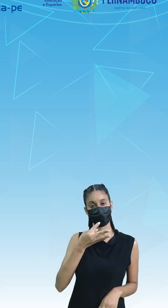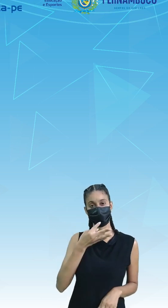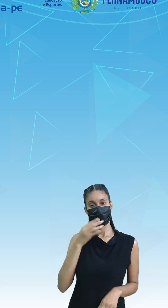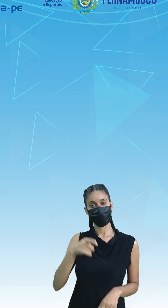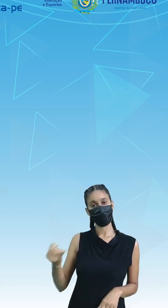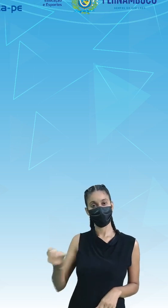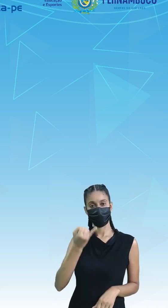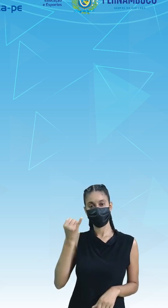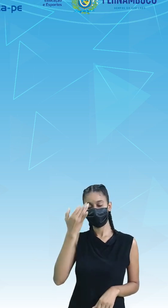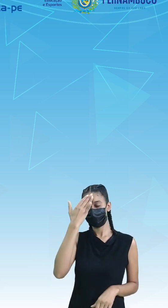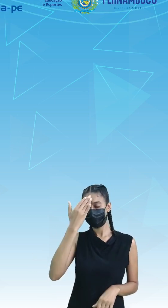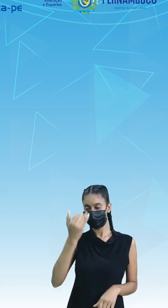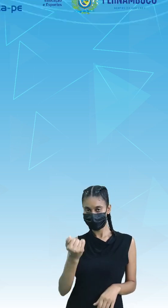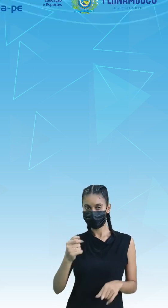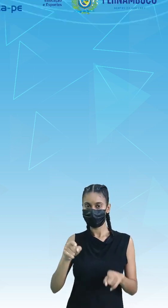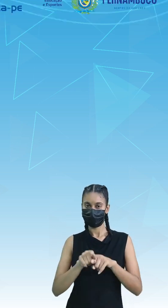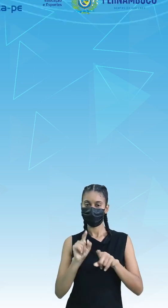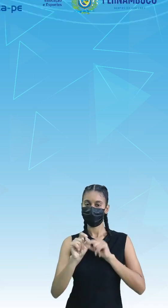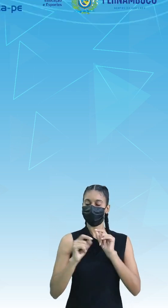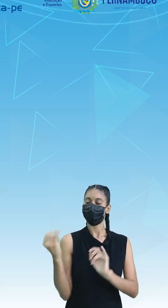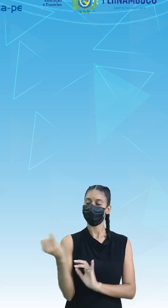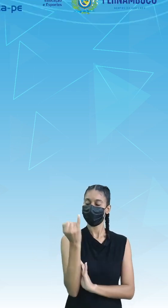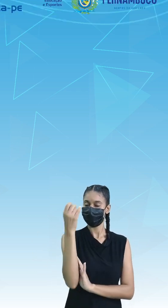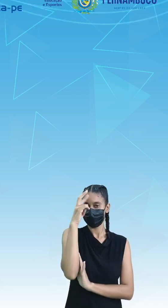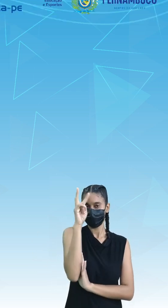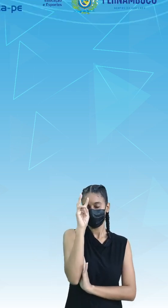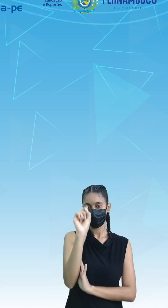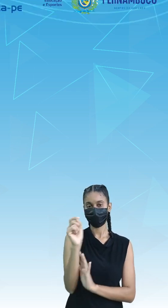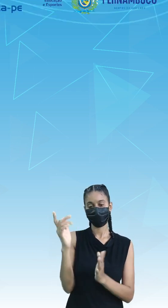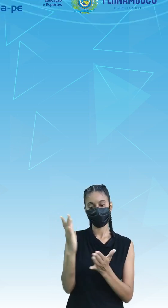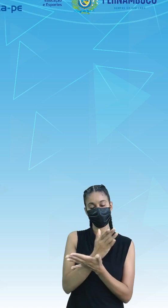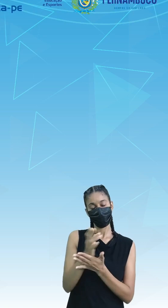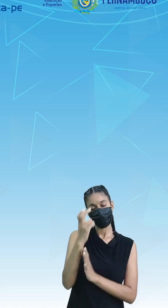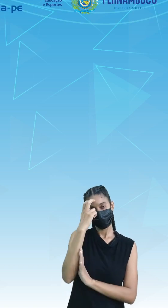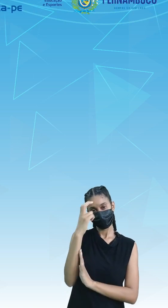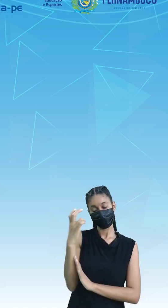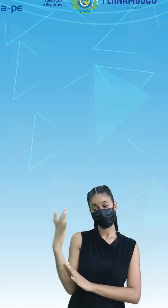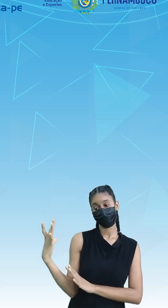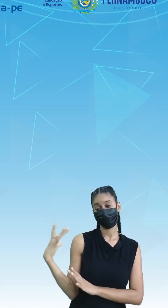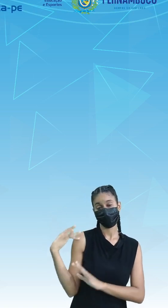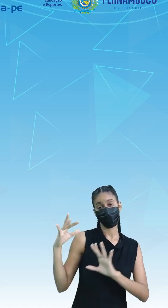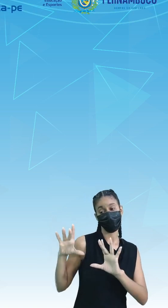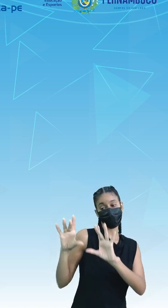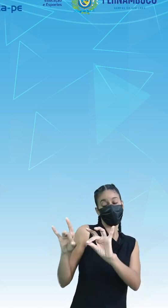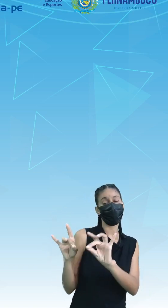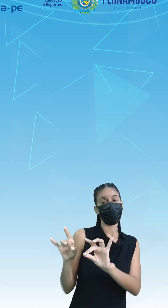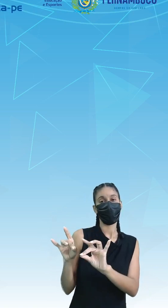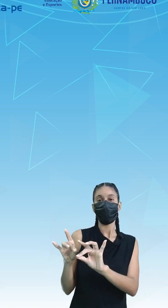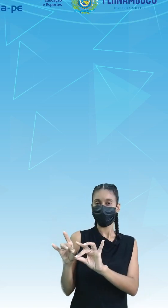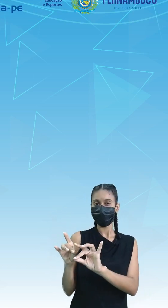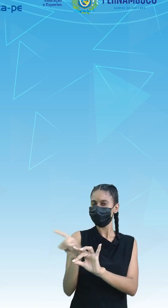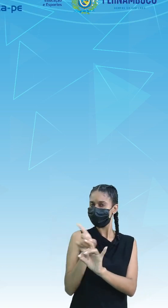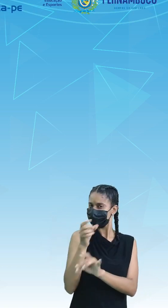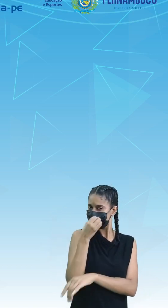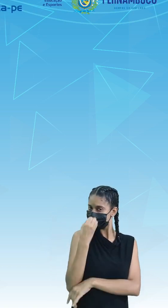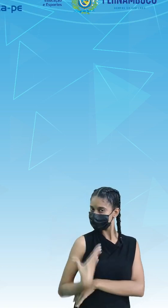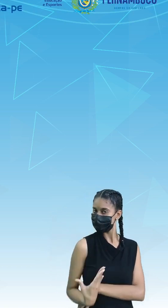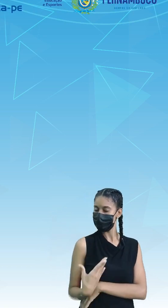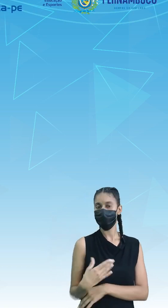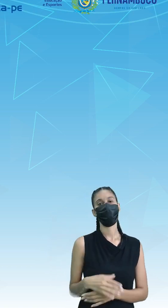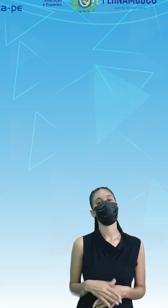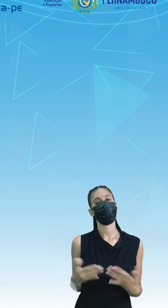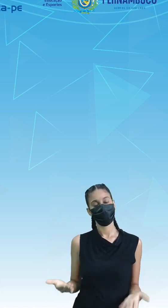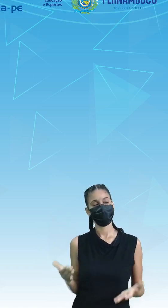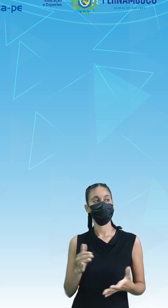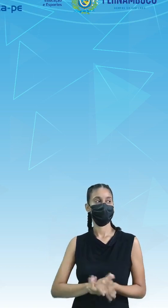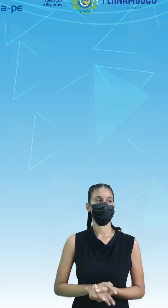é importante saber. E também é importante lembrar que em certas culturas tocar em alguém não é de bom tom,